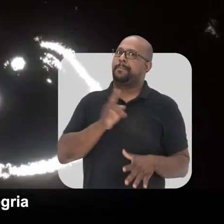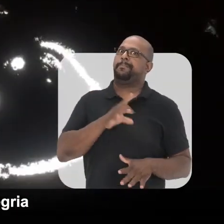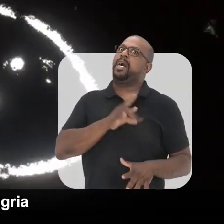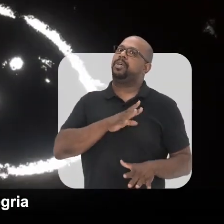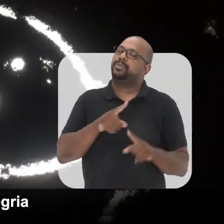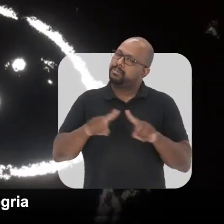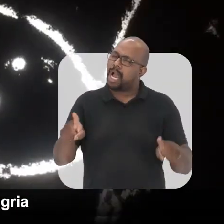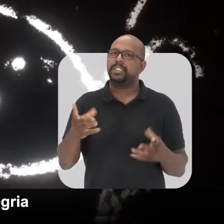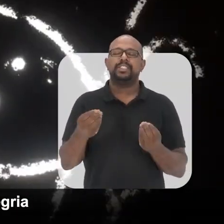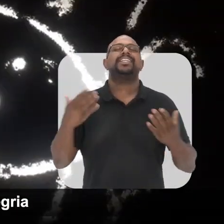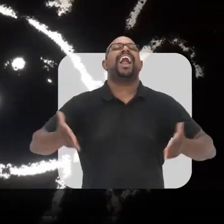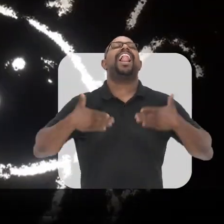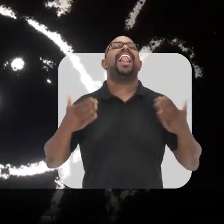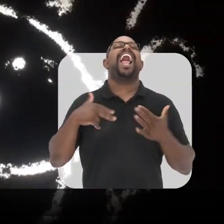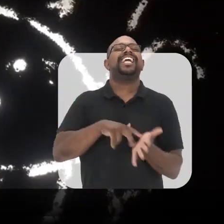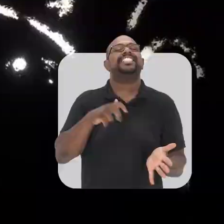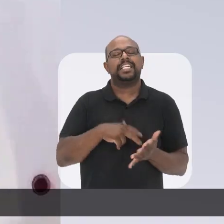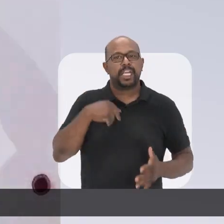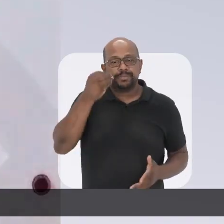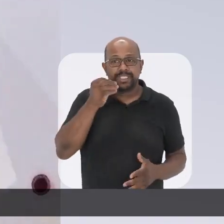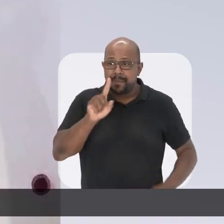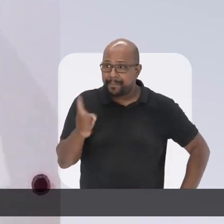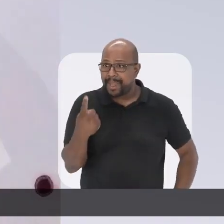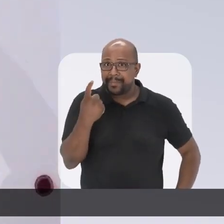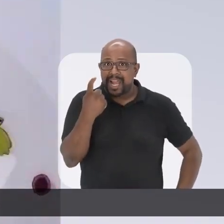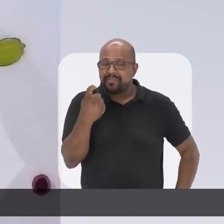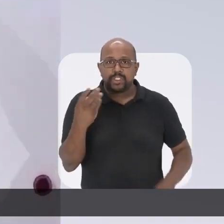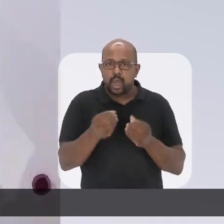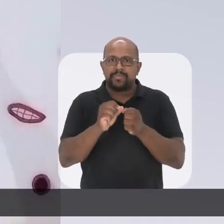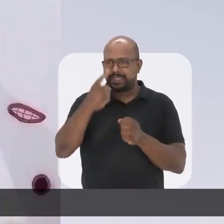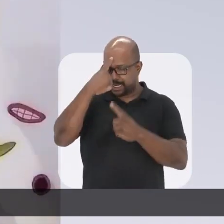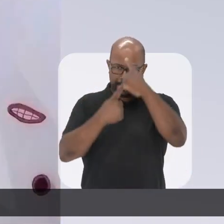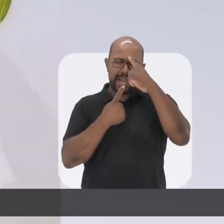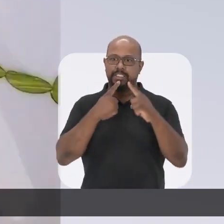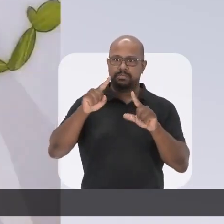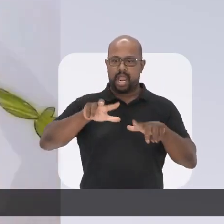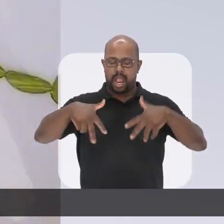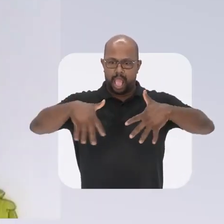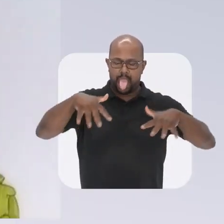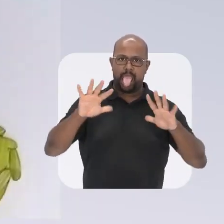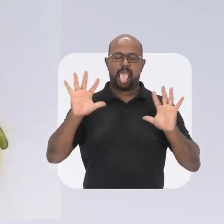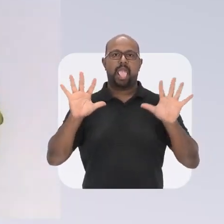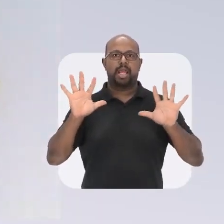mas também cheios da alegria de quem experimenta pela primeira vez a produção de imagens animadas.